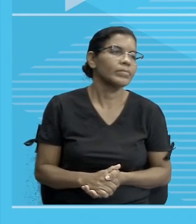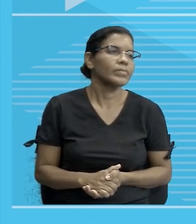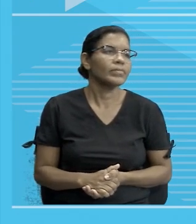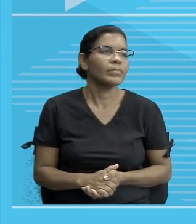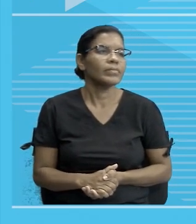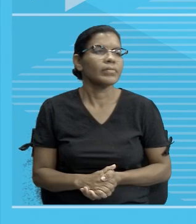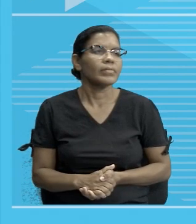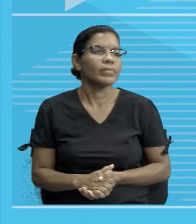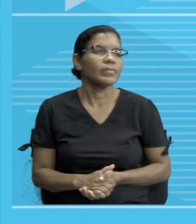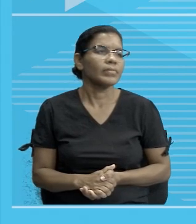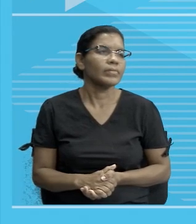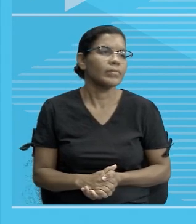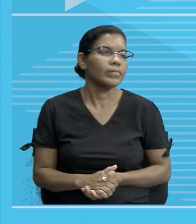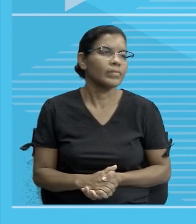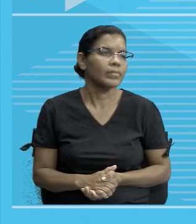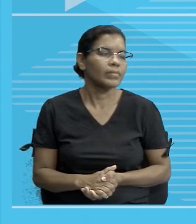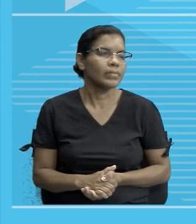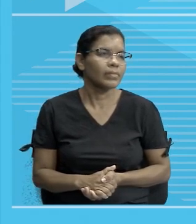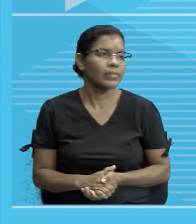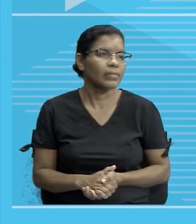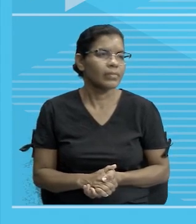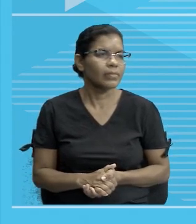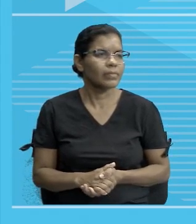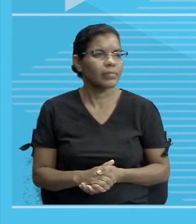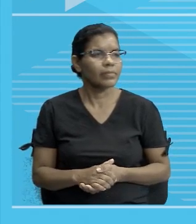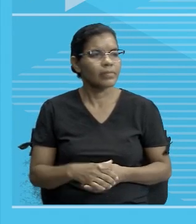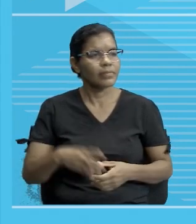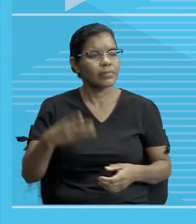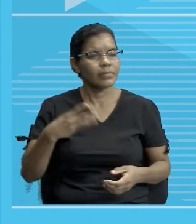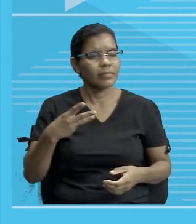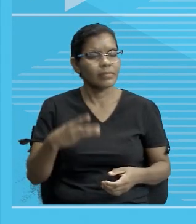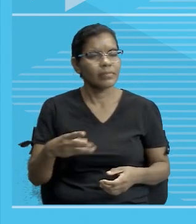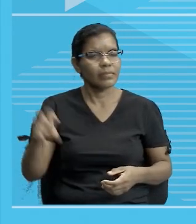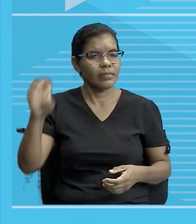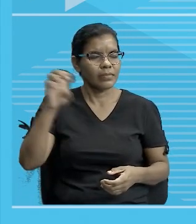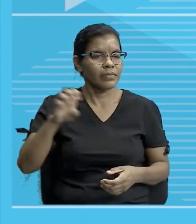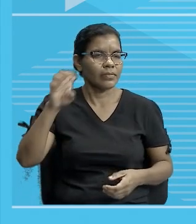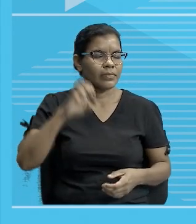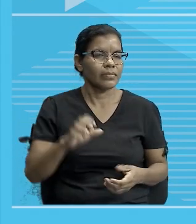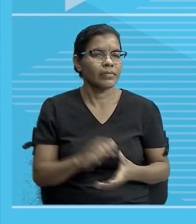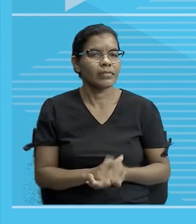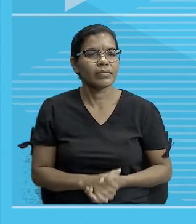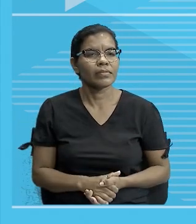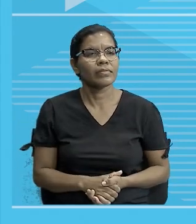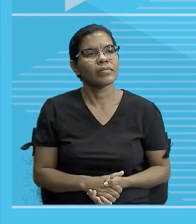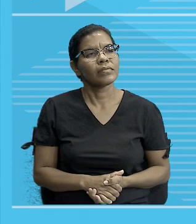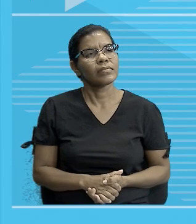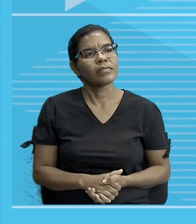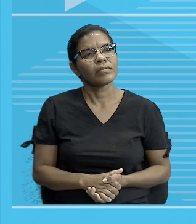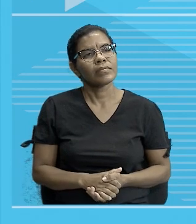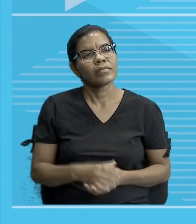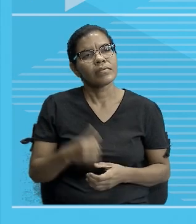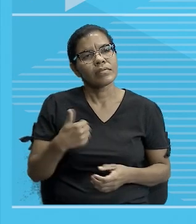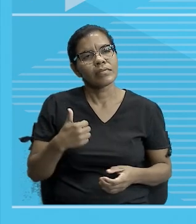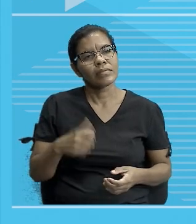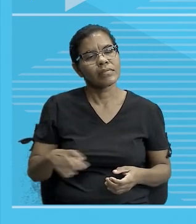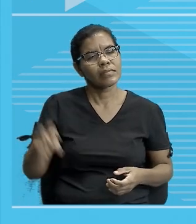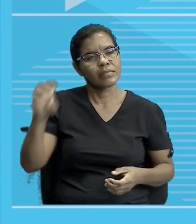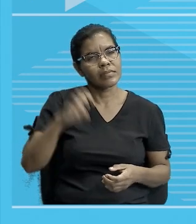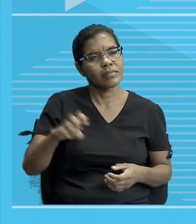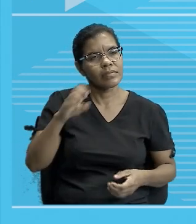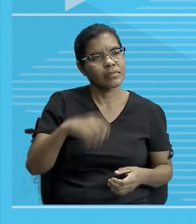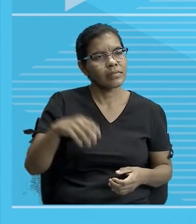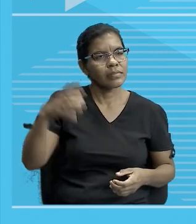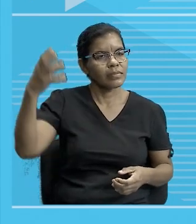viu? Aí, sabe o que é que era o terceiro estado, galerinha? O primeiro estado é a